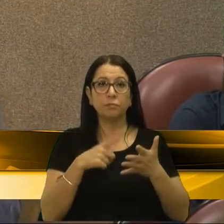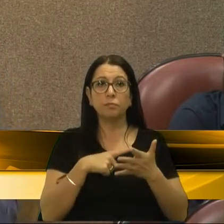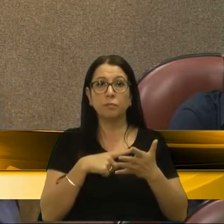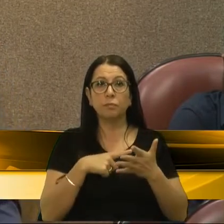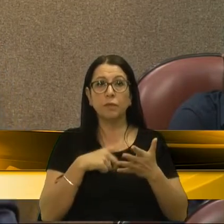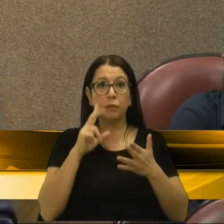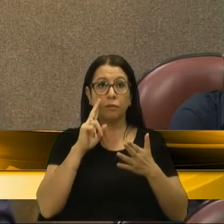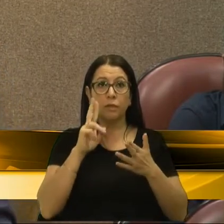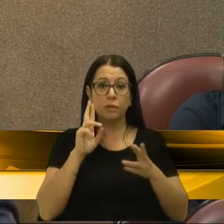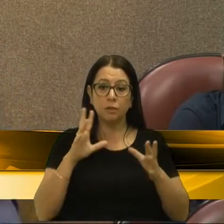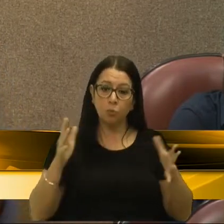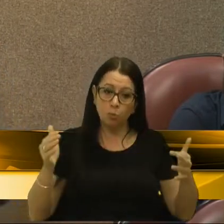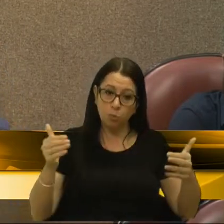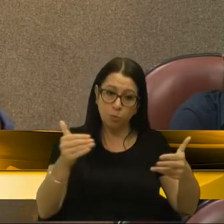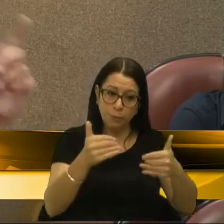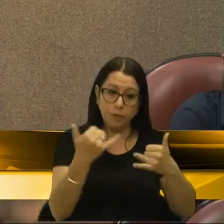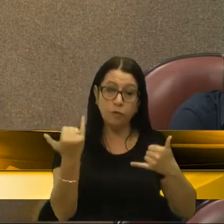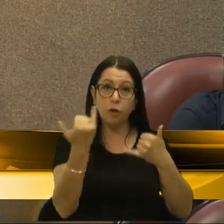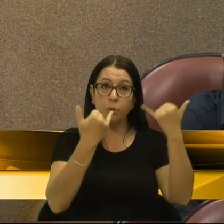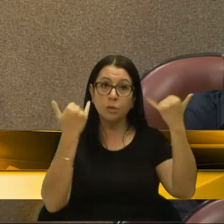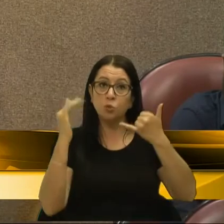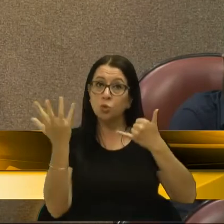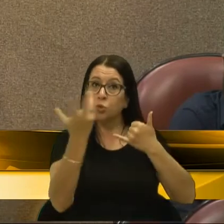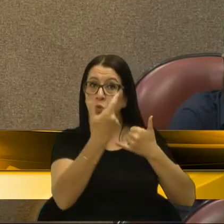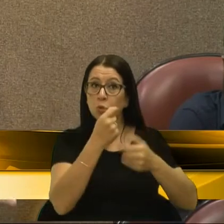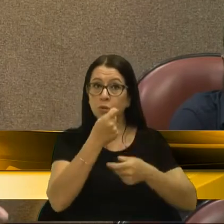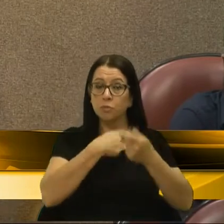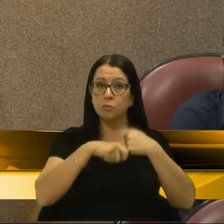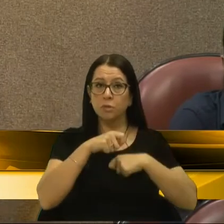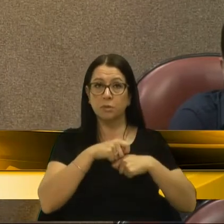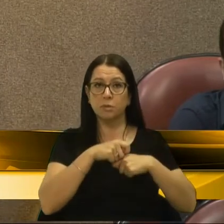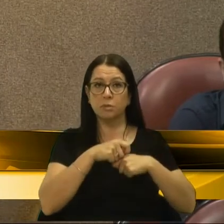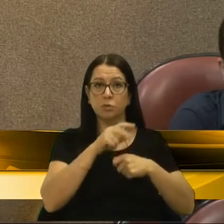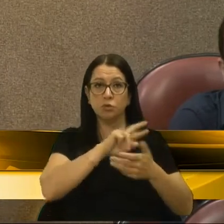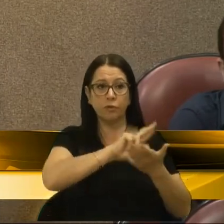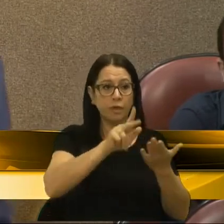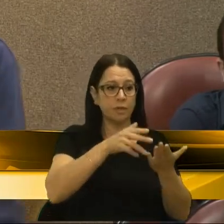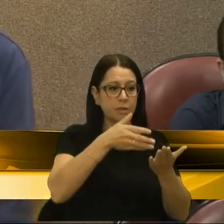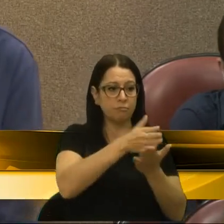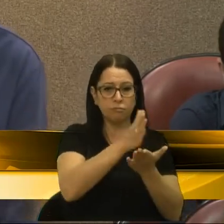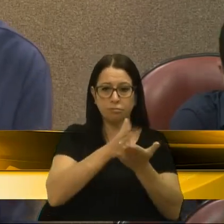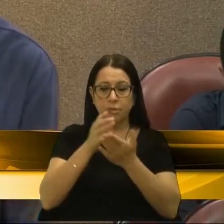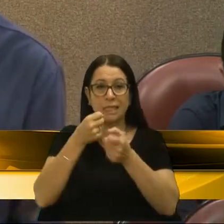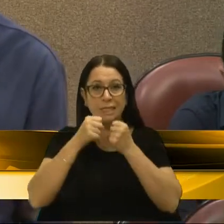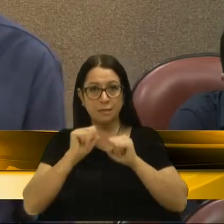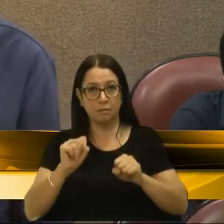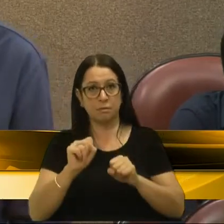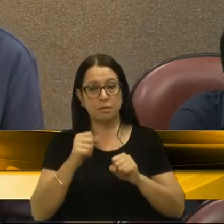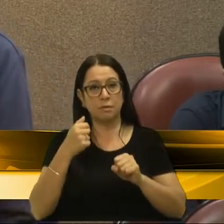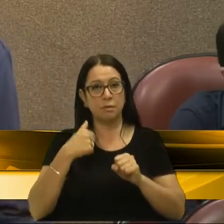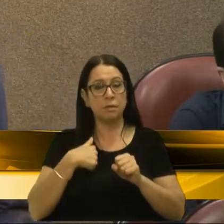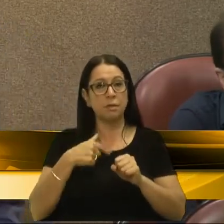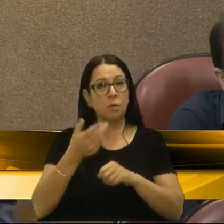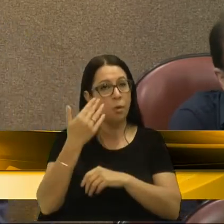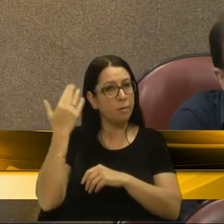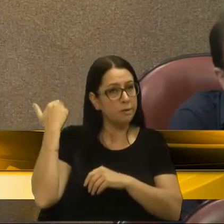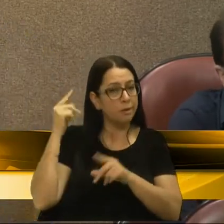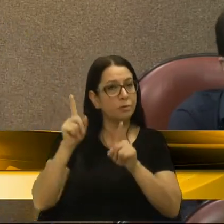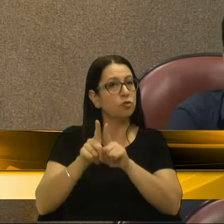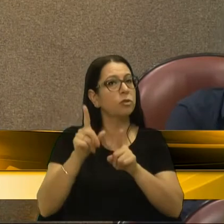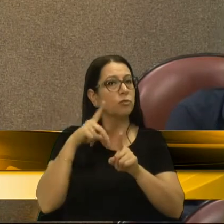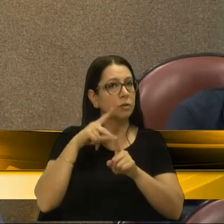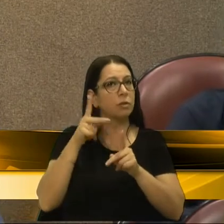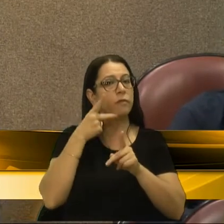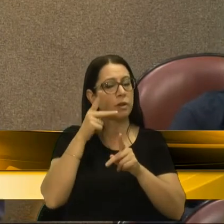e visa reunir informações de toda a administração, que perpassam por várias secretarias. E eu no passado já vinha tratando esse